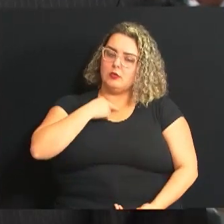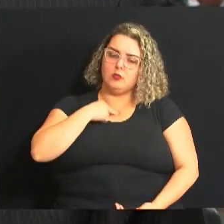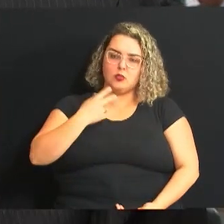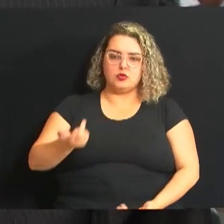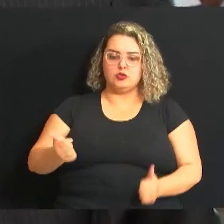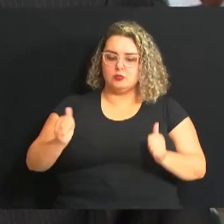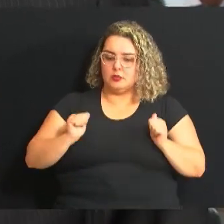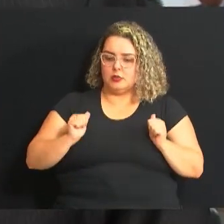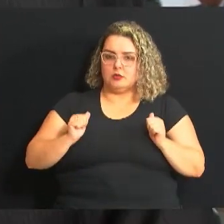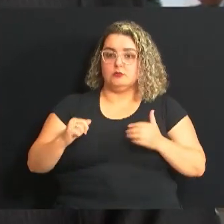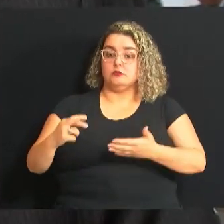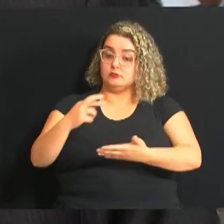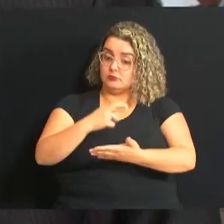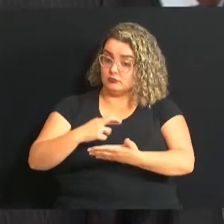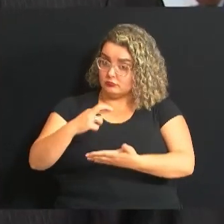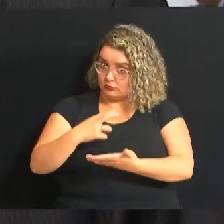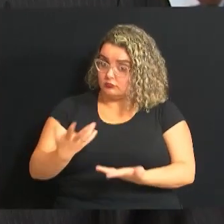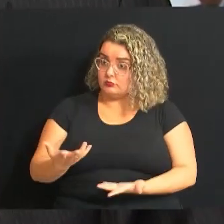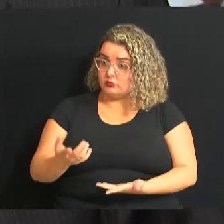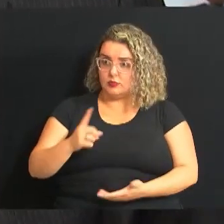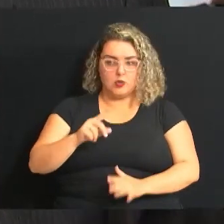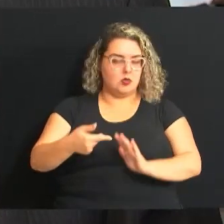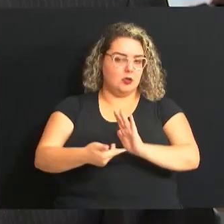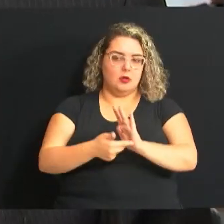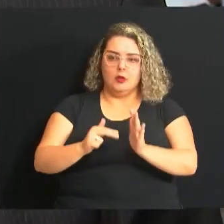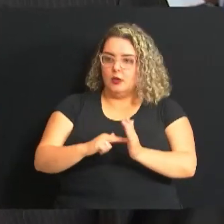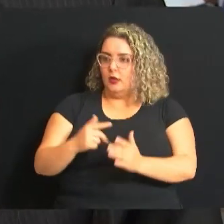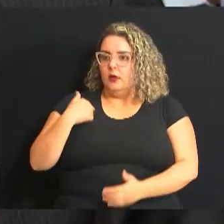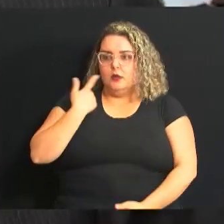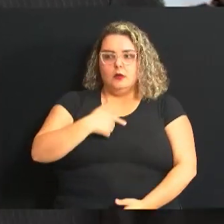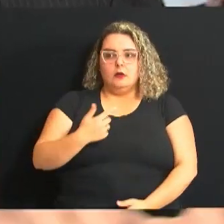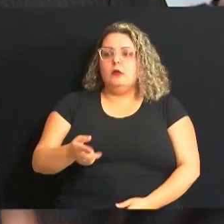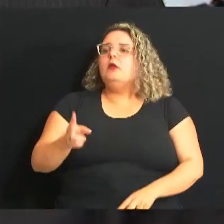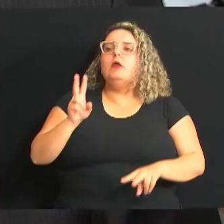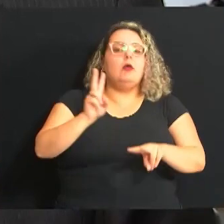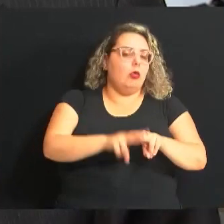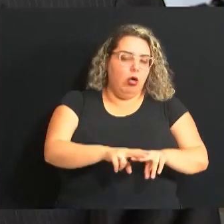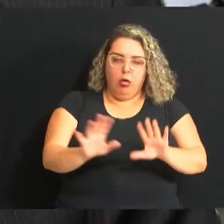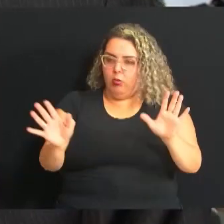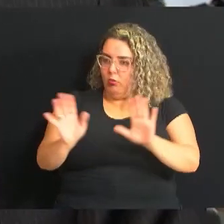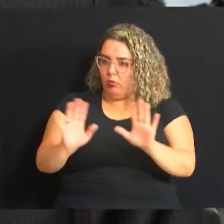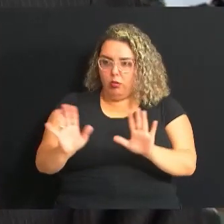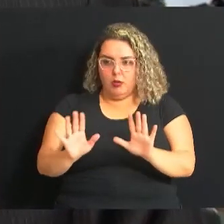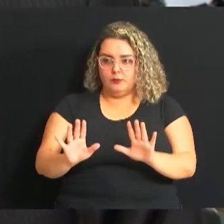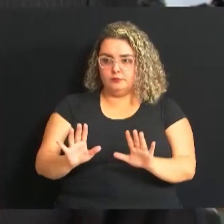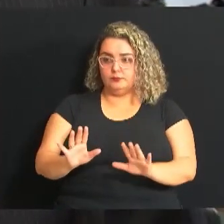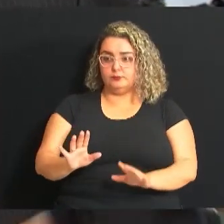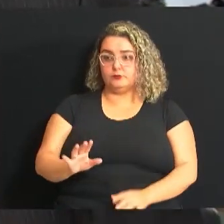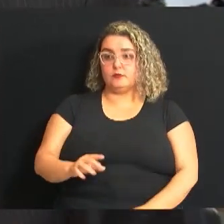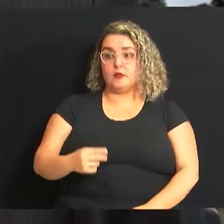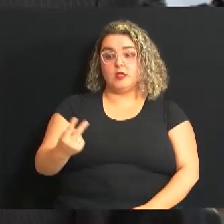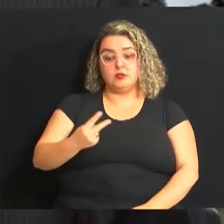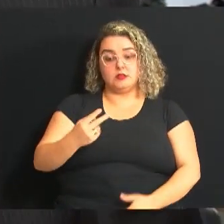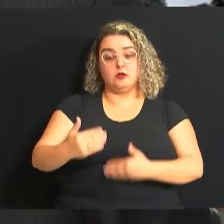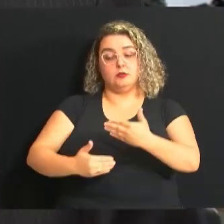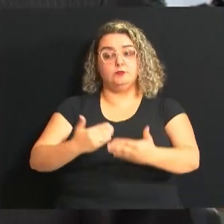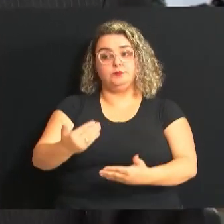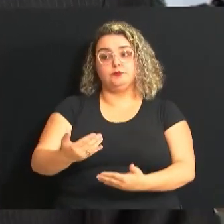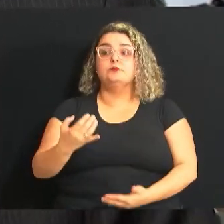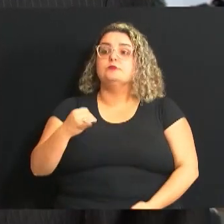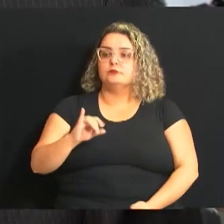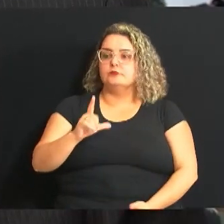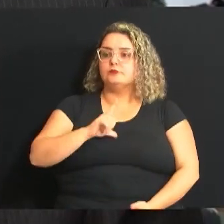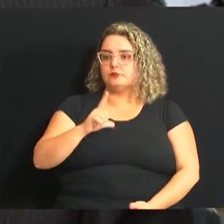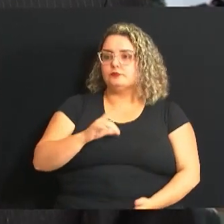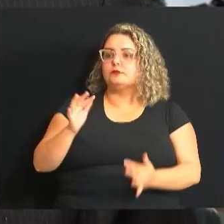de investigar. Não significa que nós vamos condenar, porque isso já seria um segundo passo, né? Se houver, por exemplo, no final